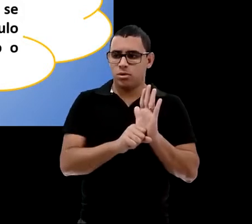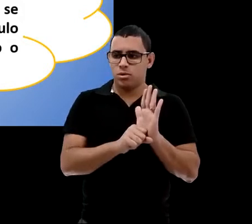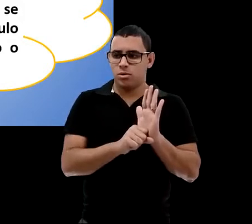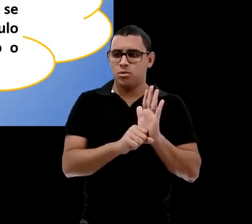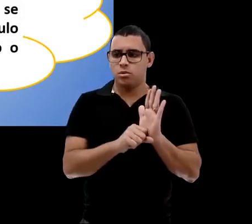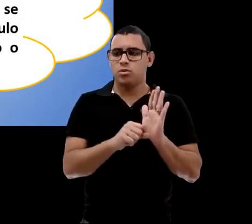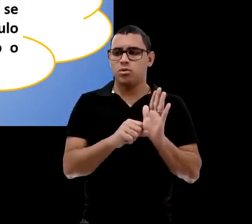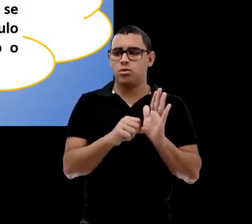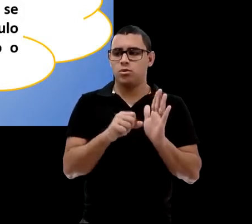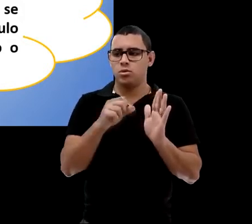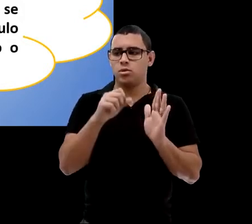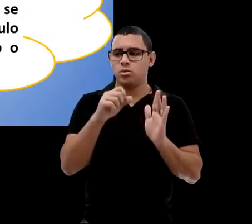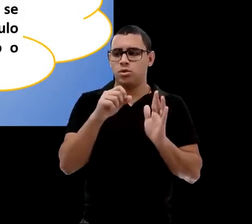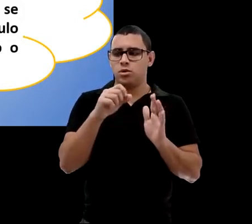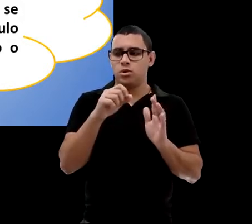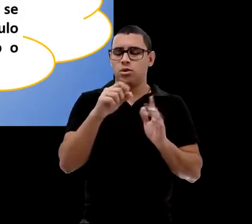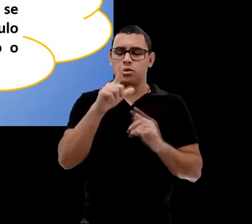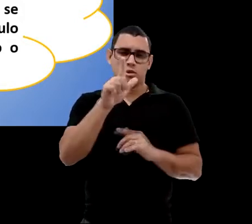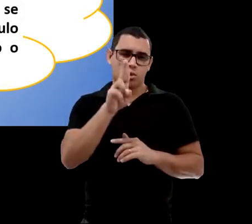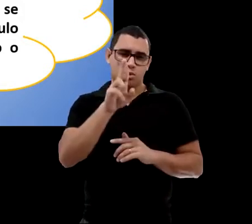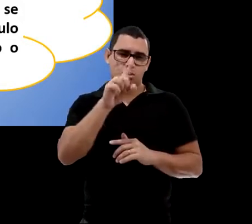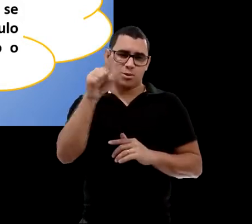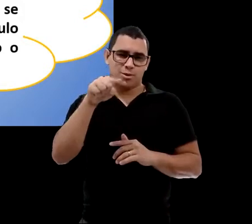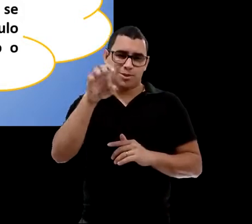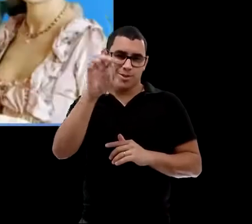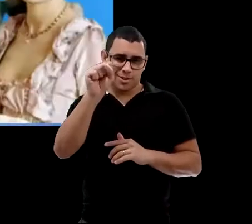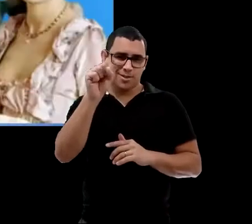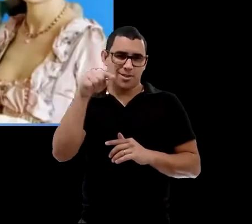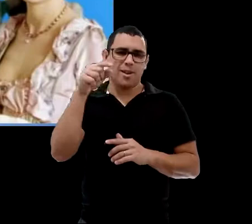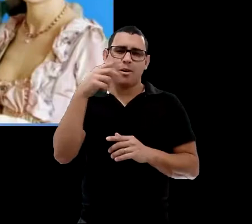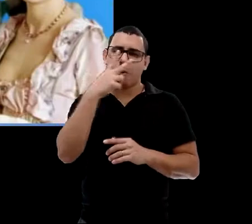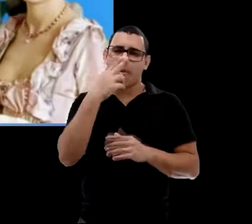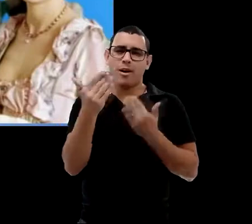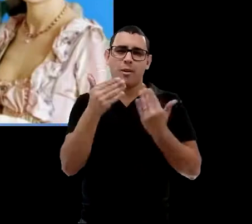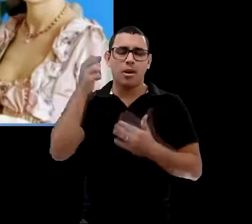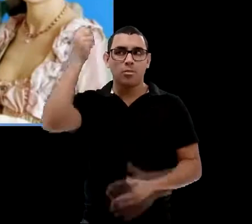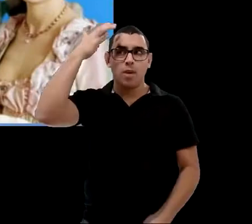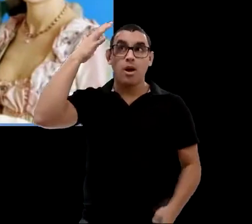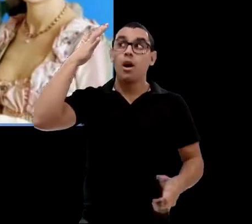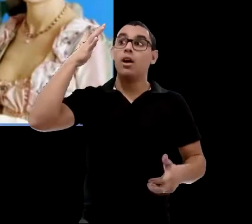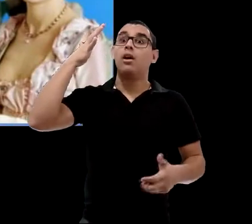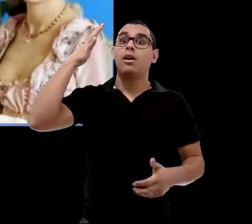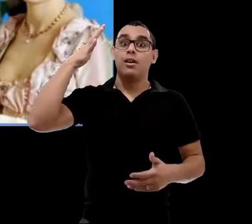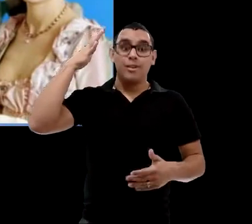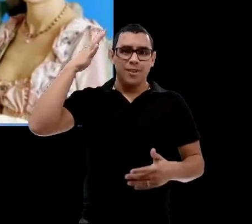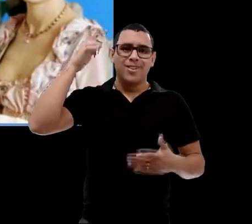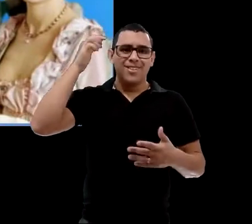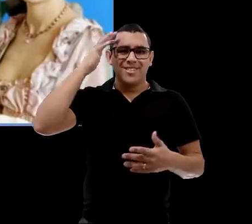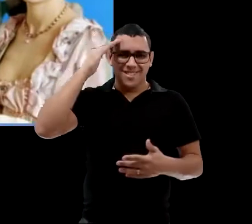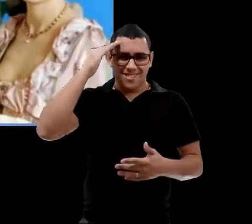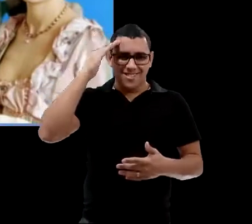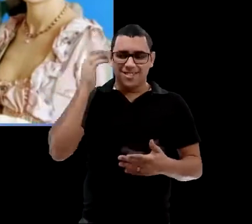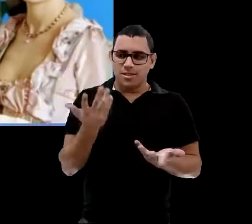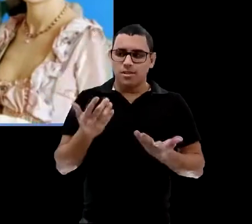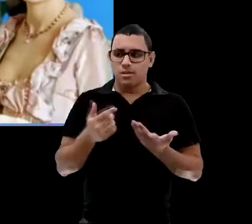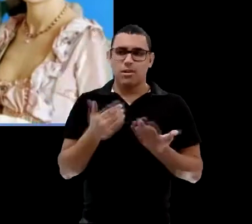das luzes ou ilustração. Então, um conjunto de ideias, né? O iluminismo ele tem origem na França, né, onde